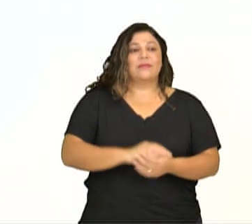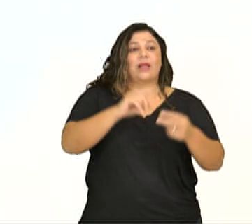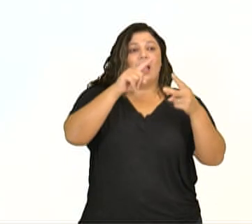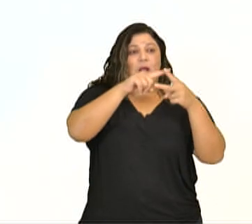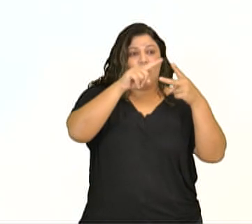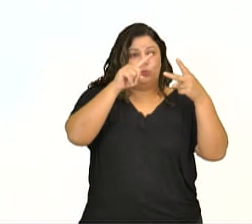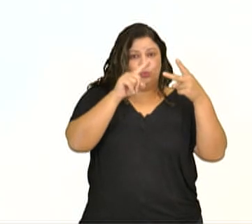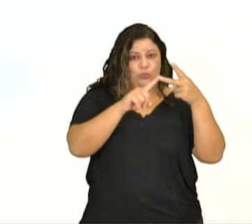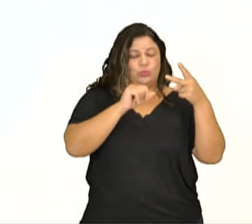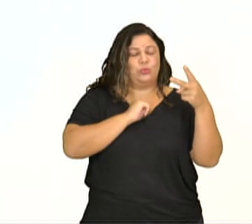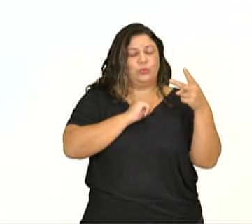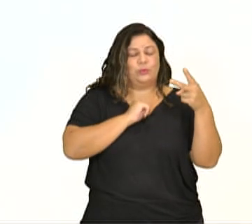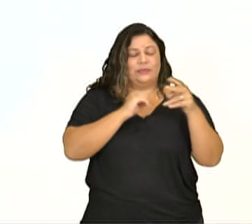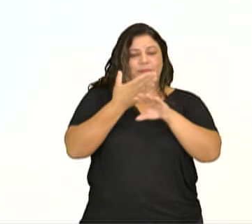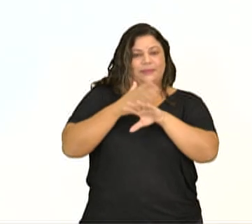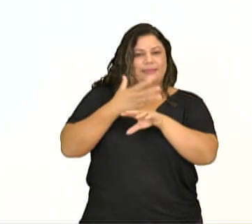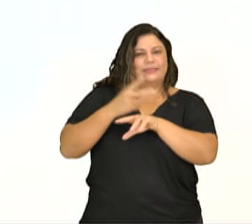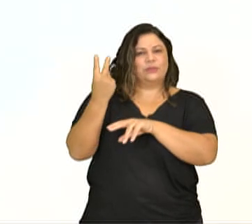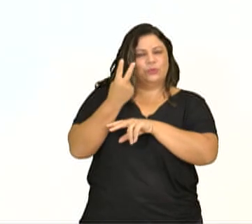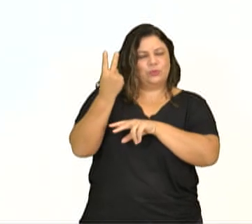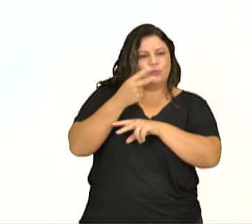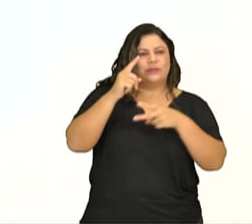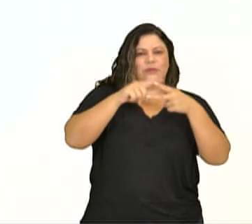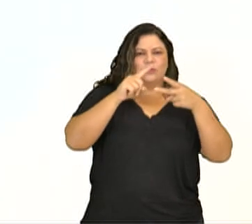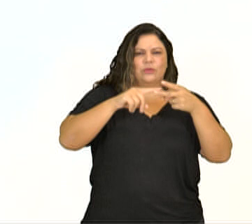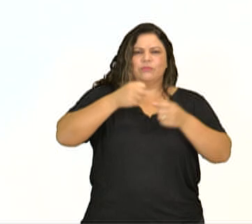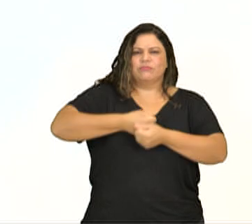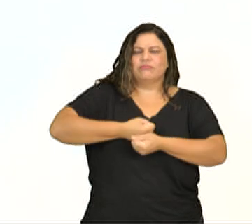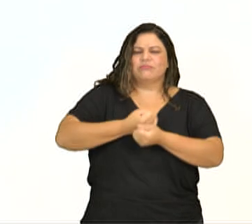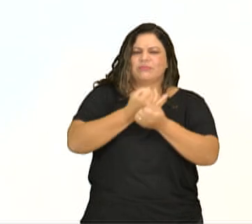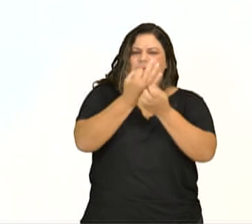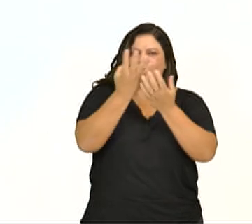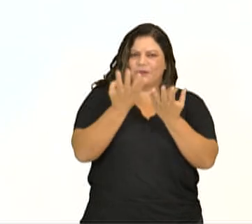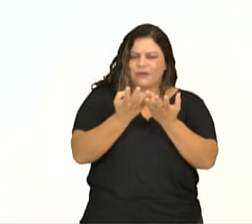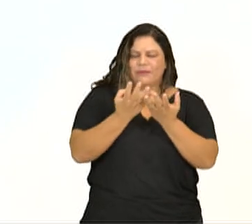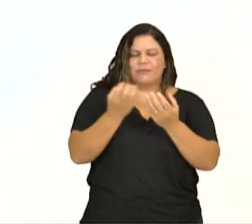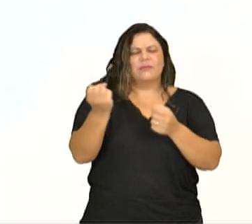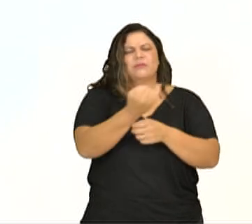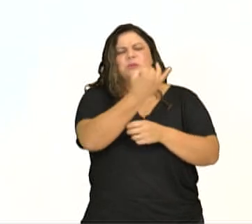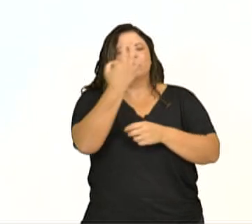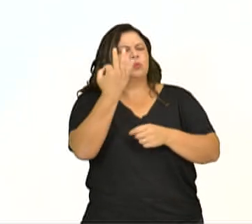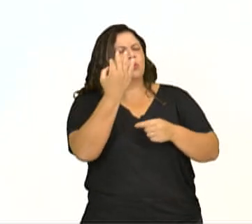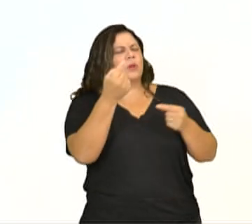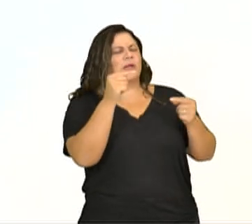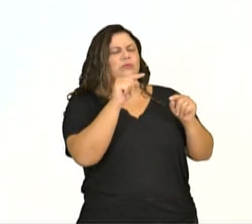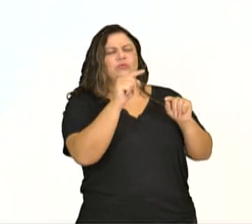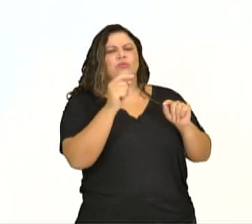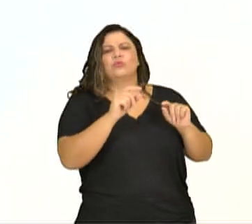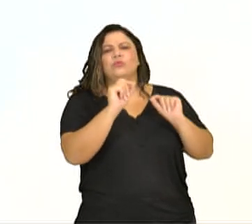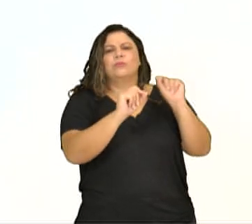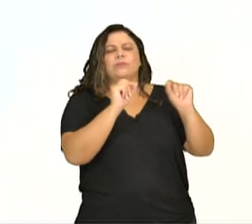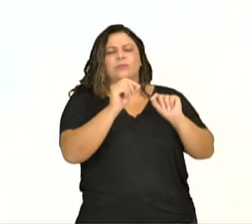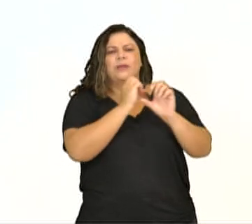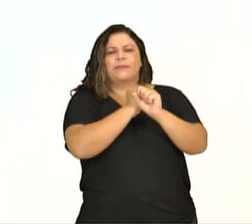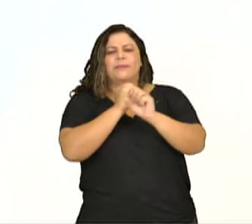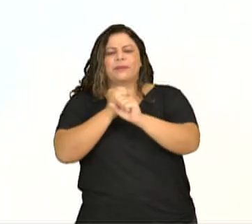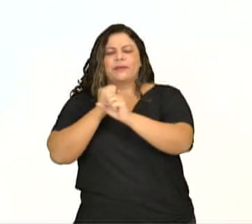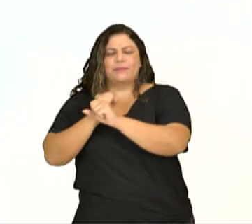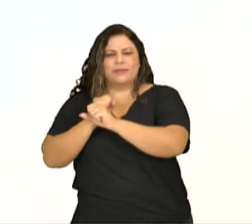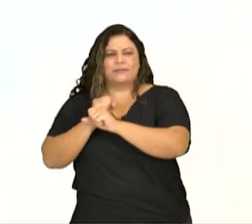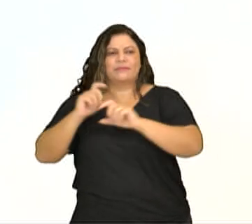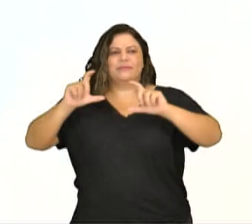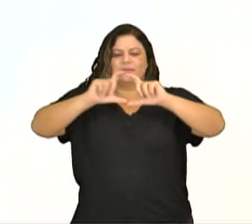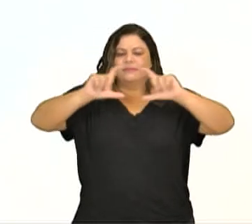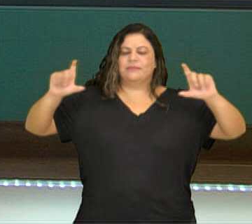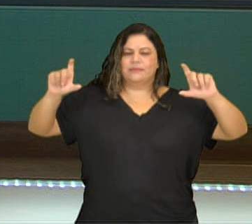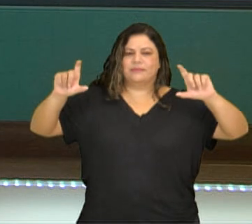B, jogam cartas. Para saber a pontuação de cada dupla, calcule as seguintes